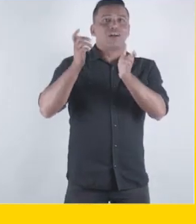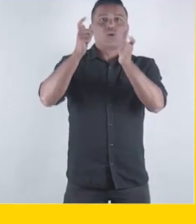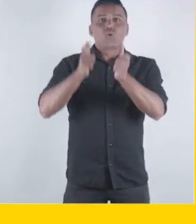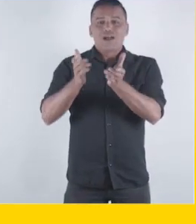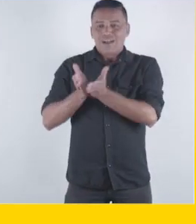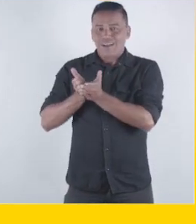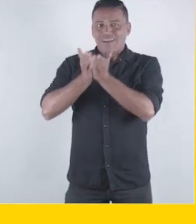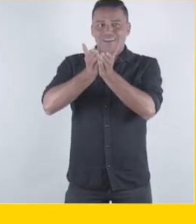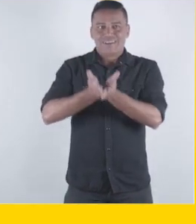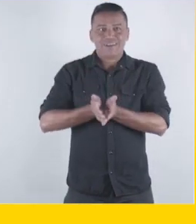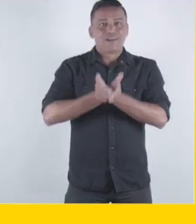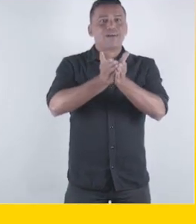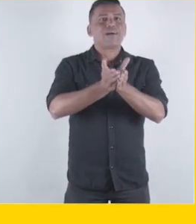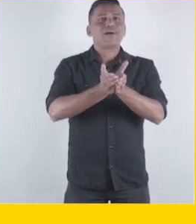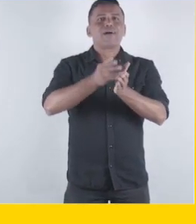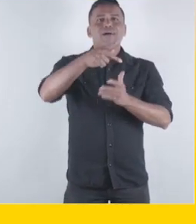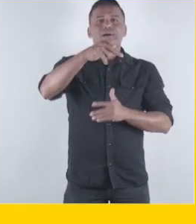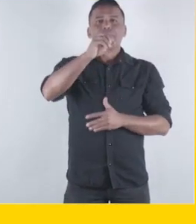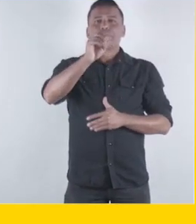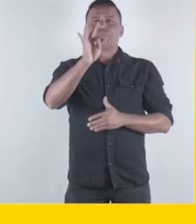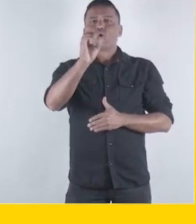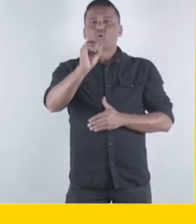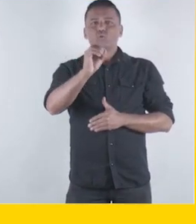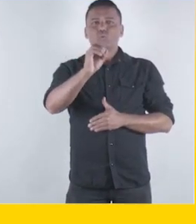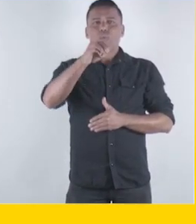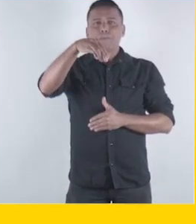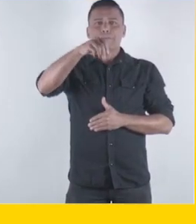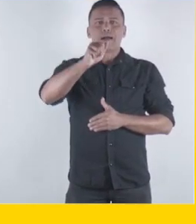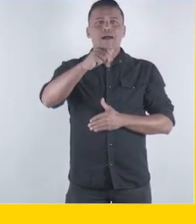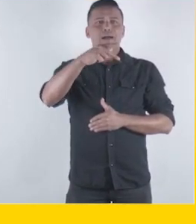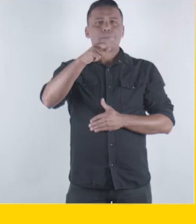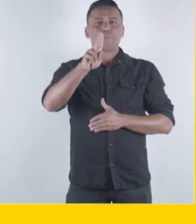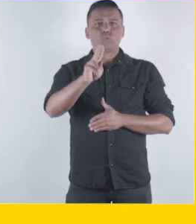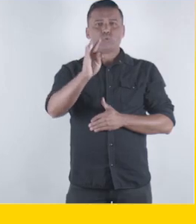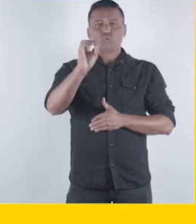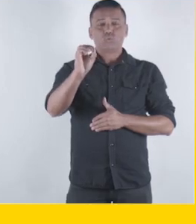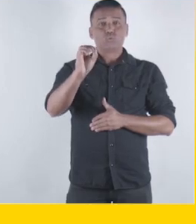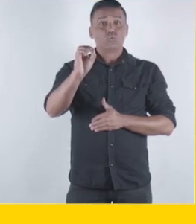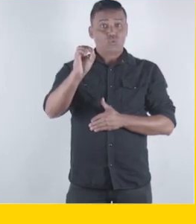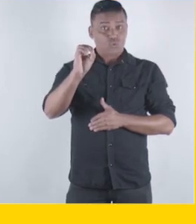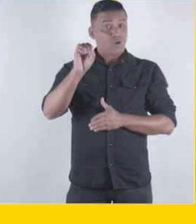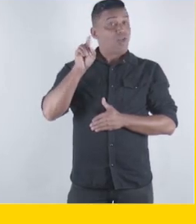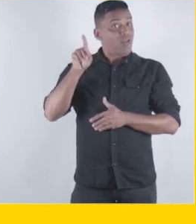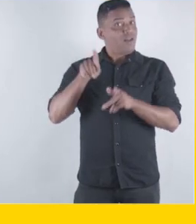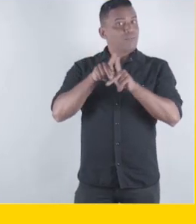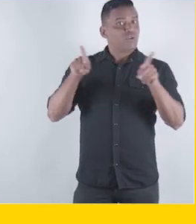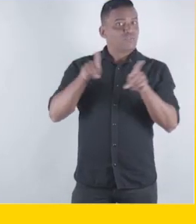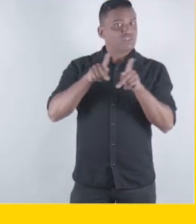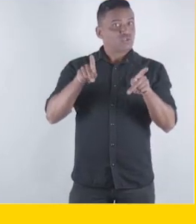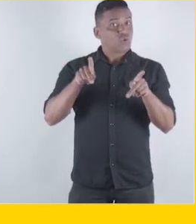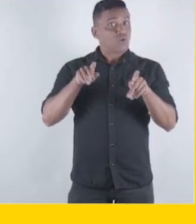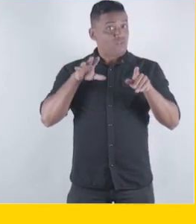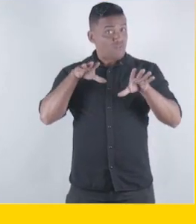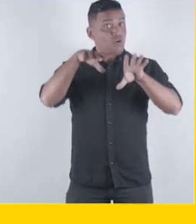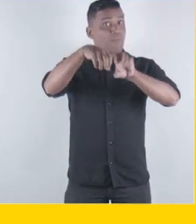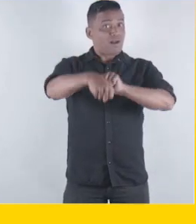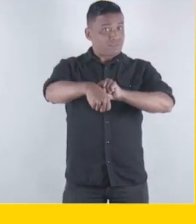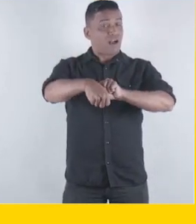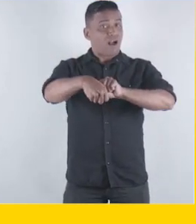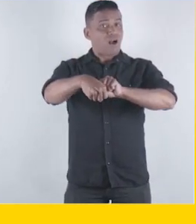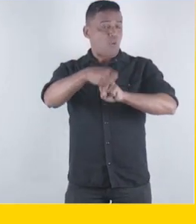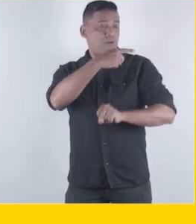no porto de Maputo. Ele o professor completou parte dos